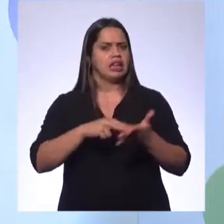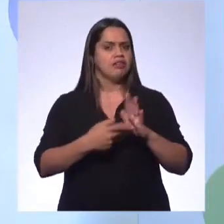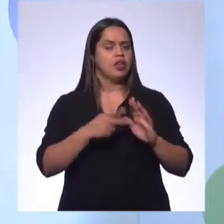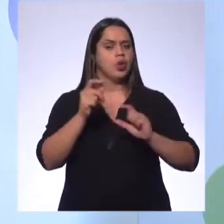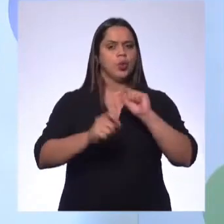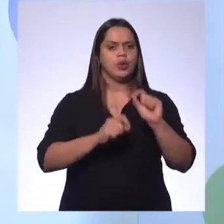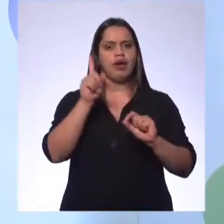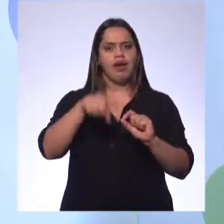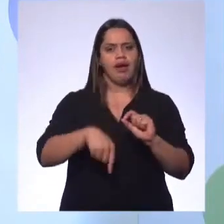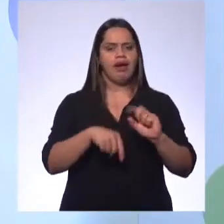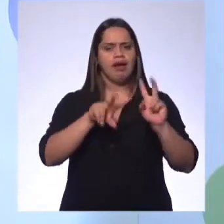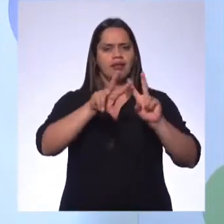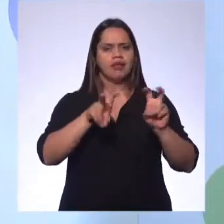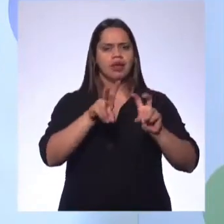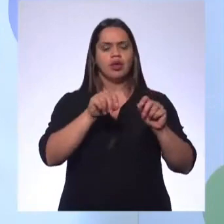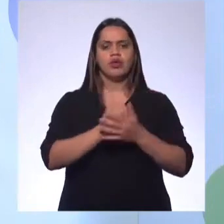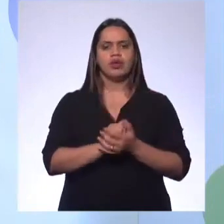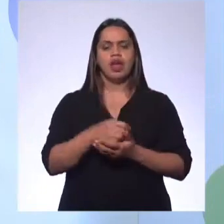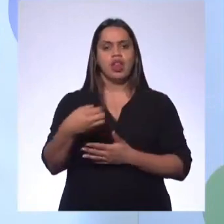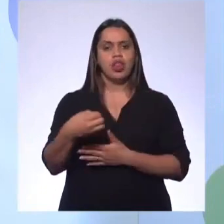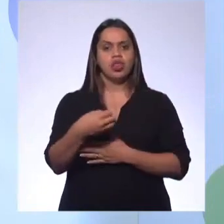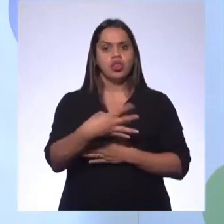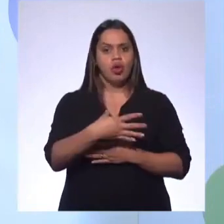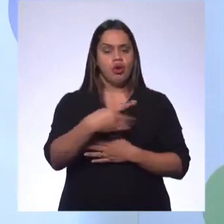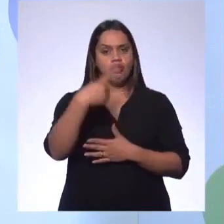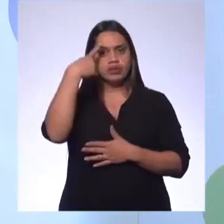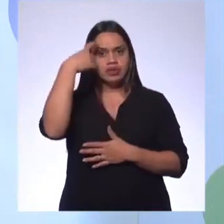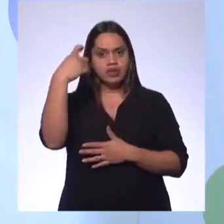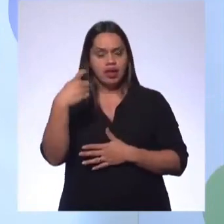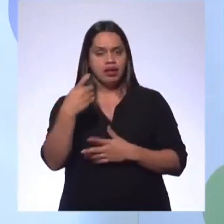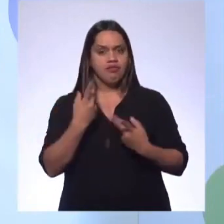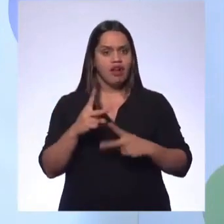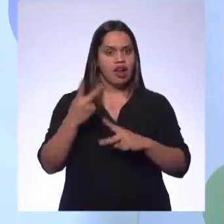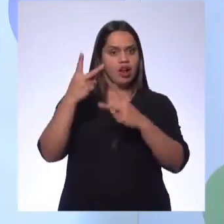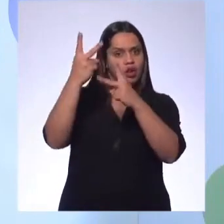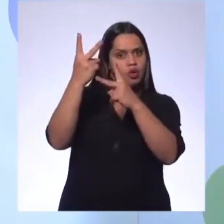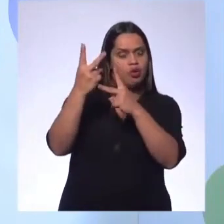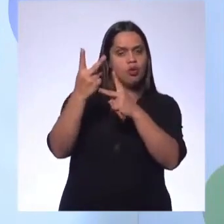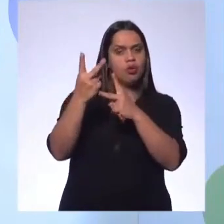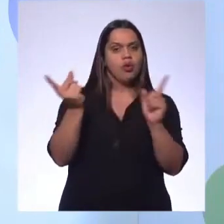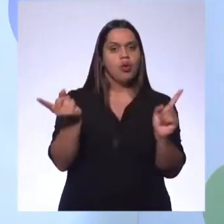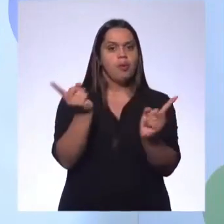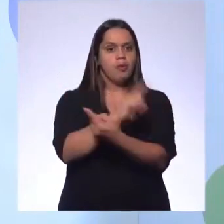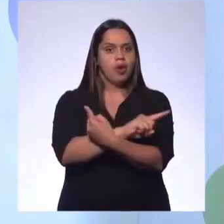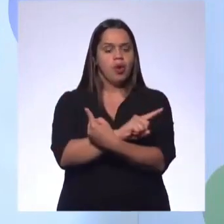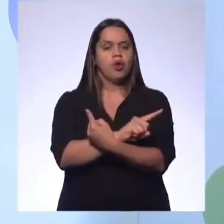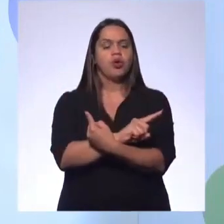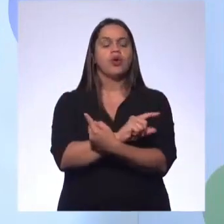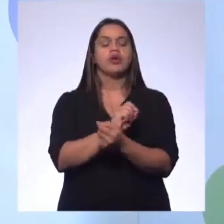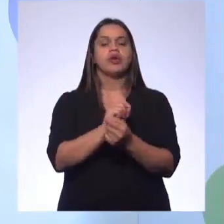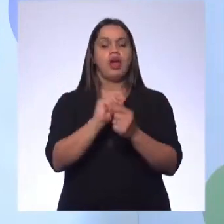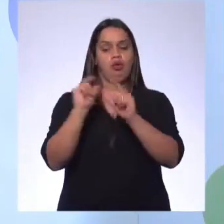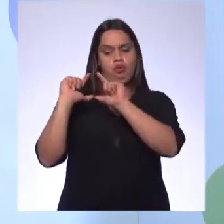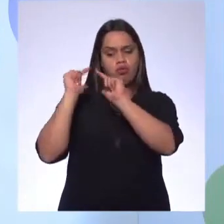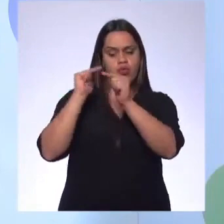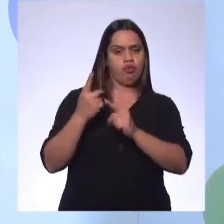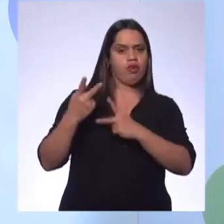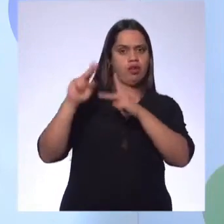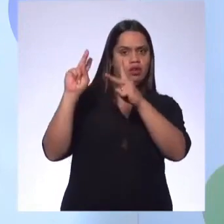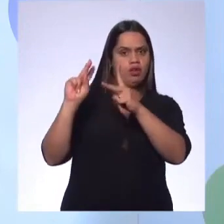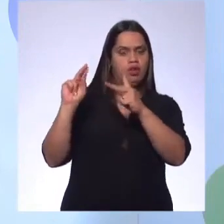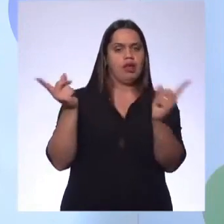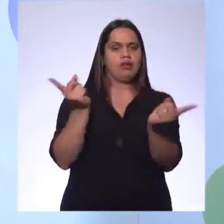modernidade diz respeito a novas concepções, valores opostos aos valores tradicionais,